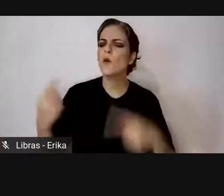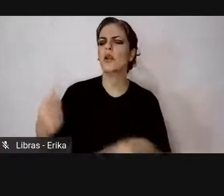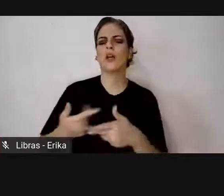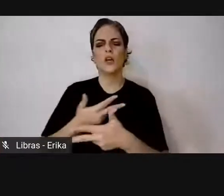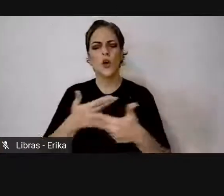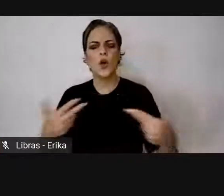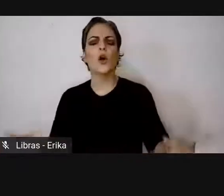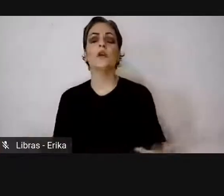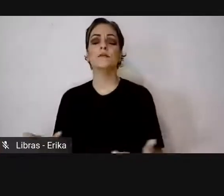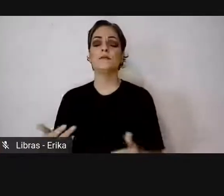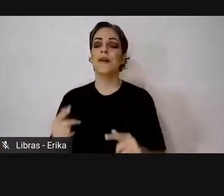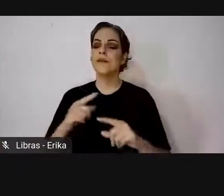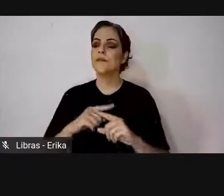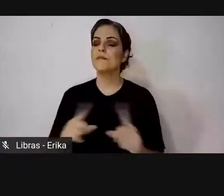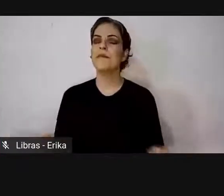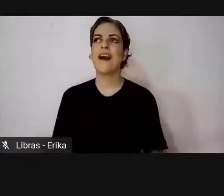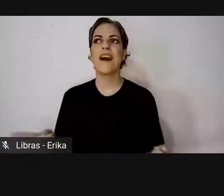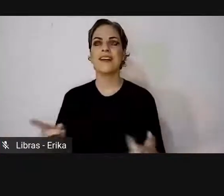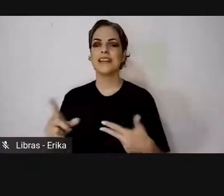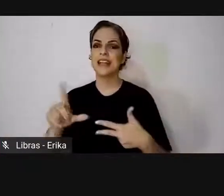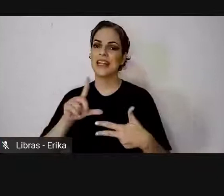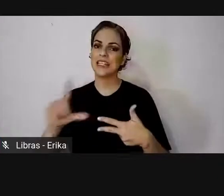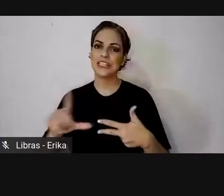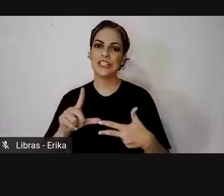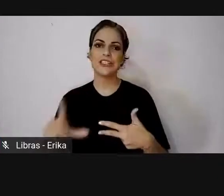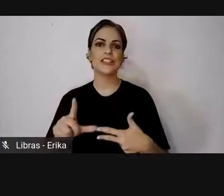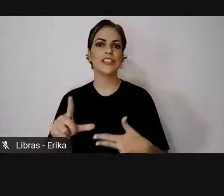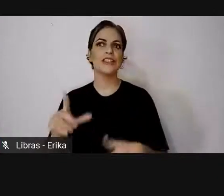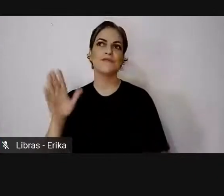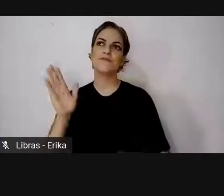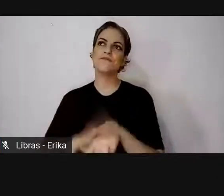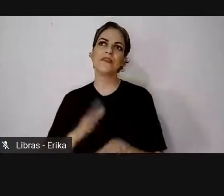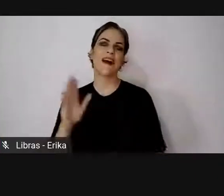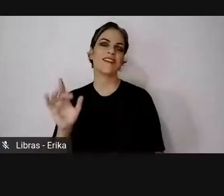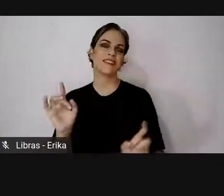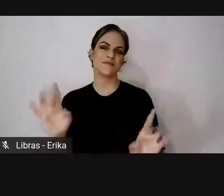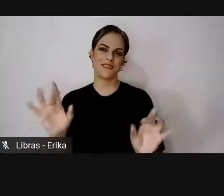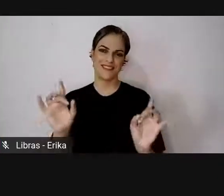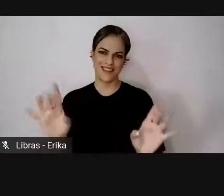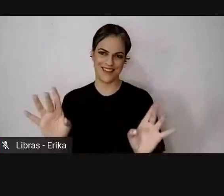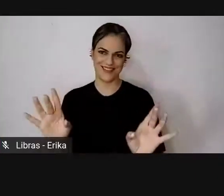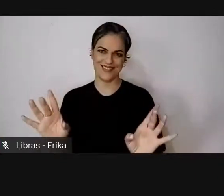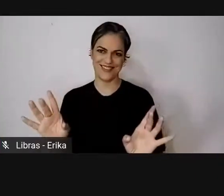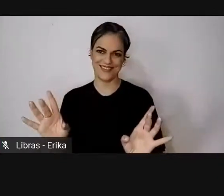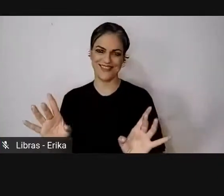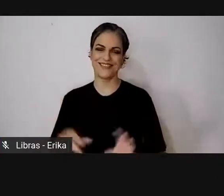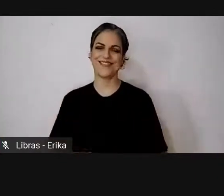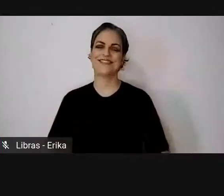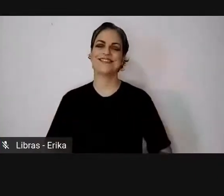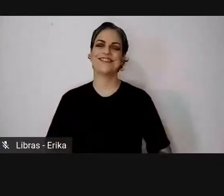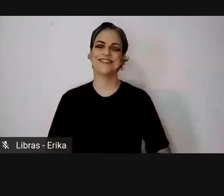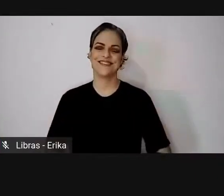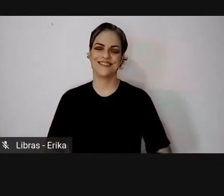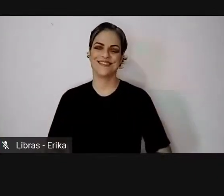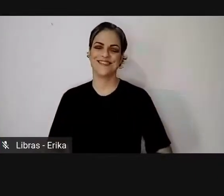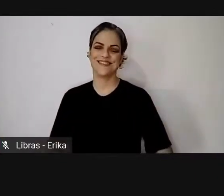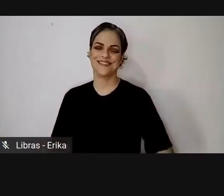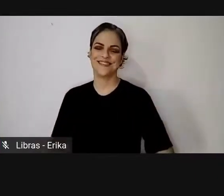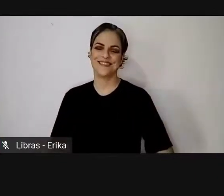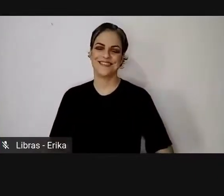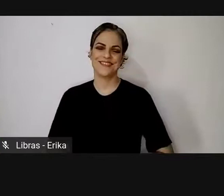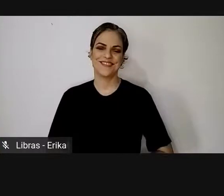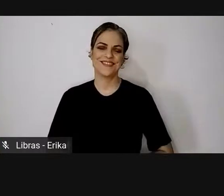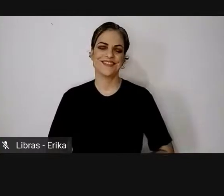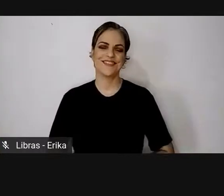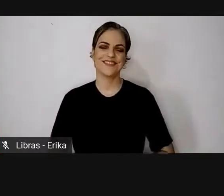o Legislativo é um caso à parte. Eu digo que o Legislativo, e reconheço essa sensação em muitos dos meus colegas da